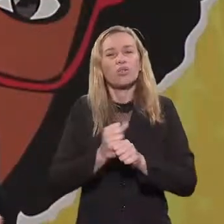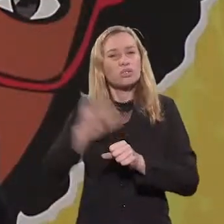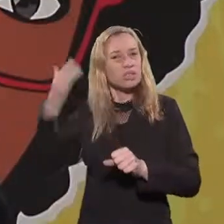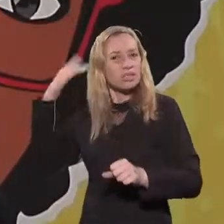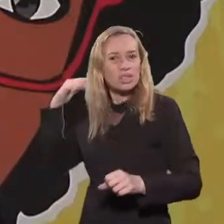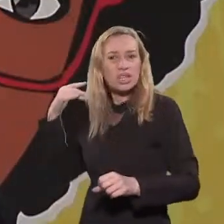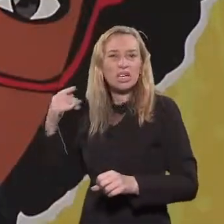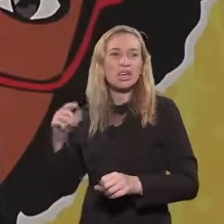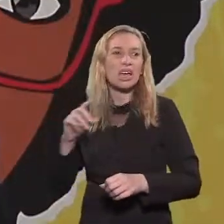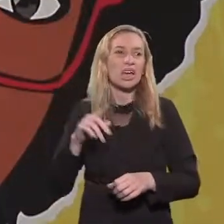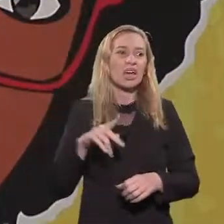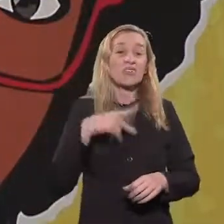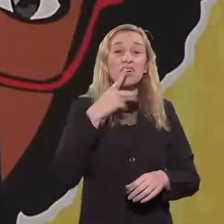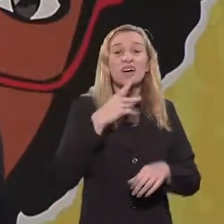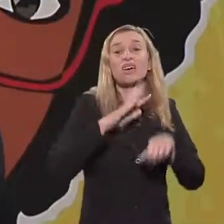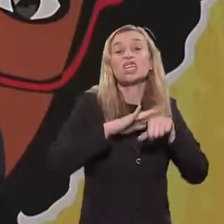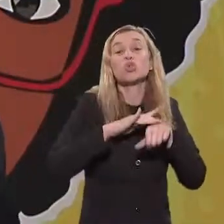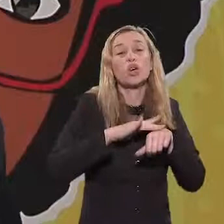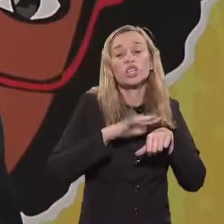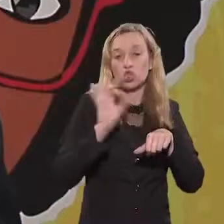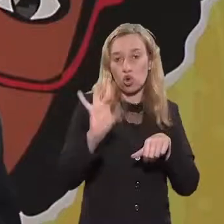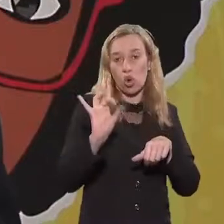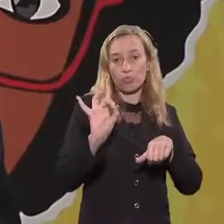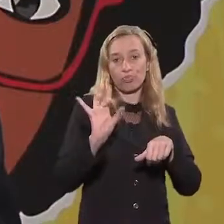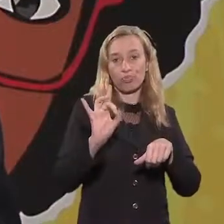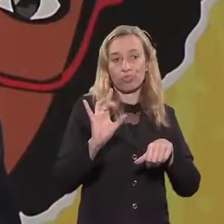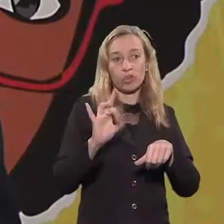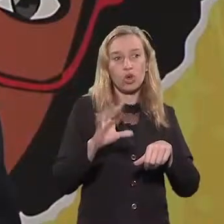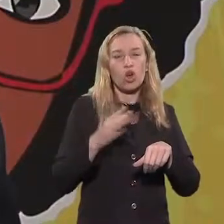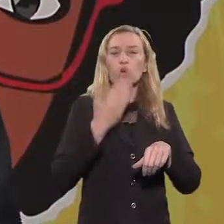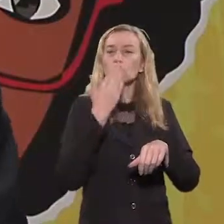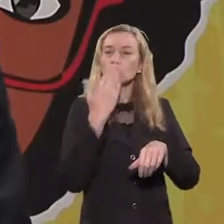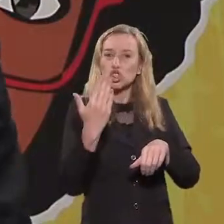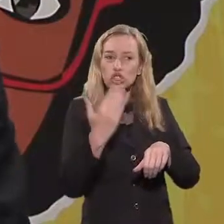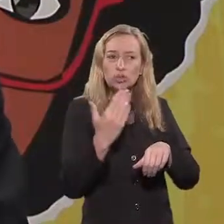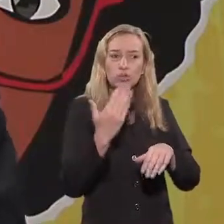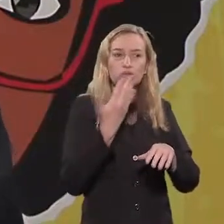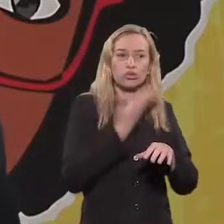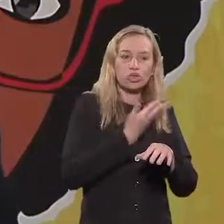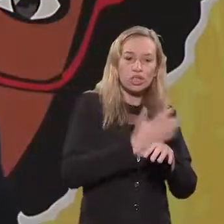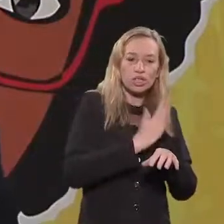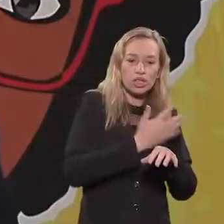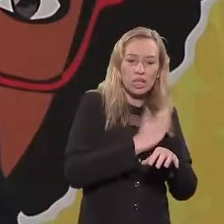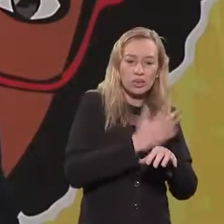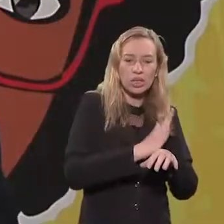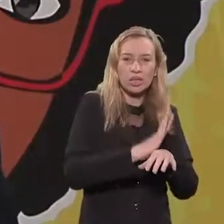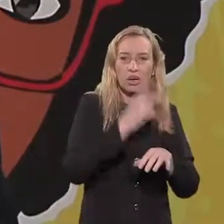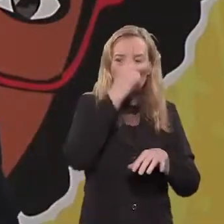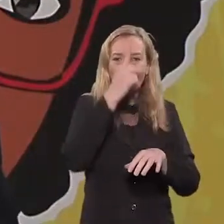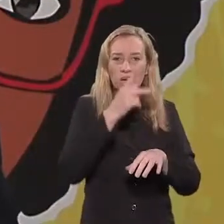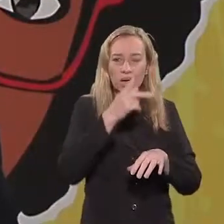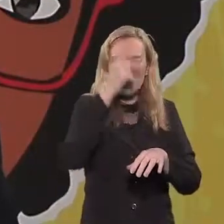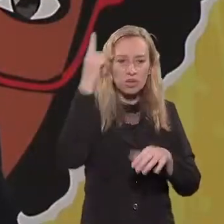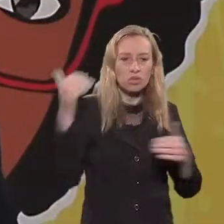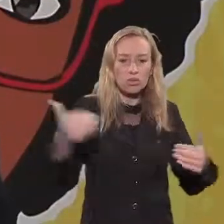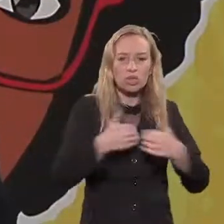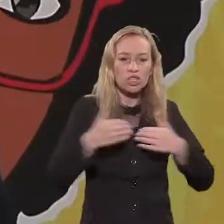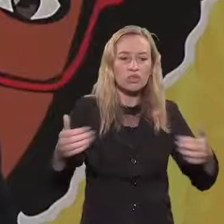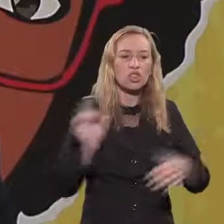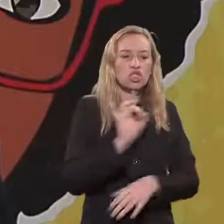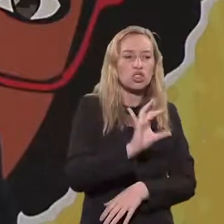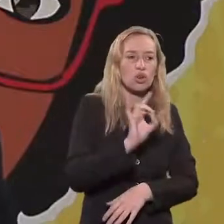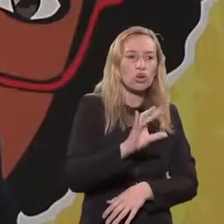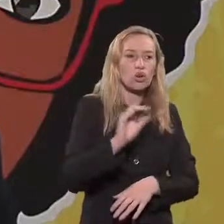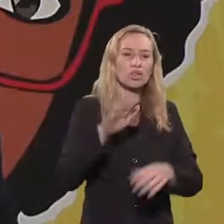anos atrás, era tratado apenas como doença. Uhum. E aí, o tipo de tratamento para criança com autismo era feito só na